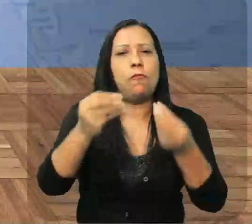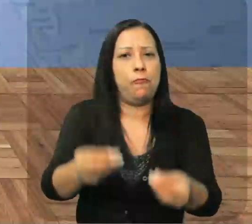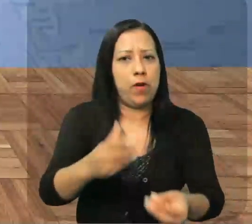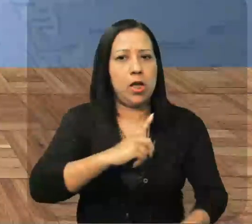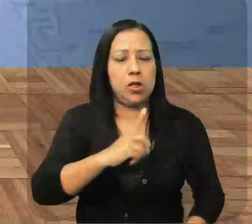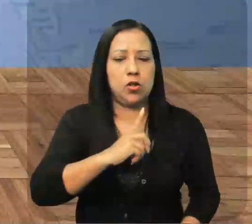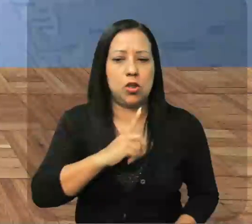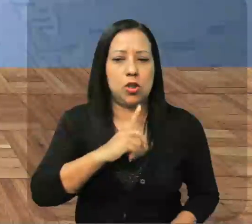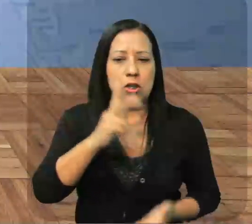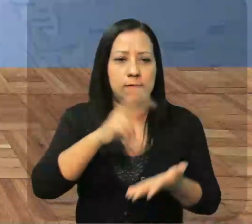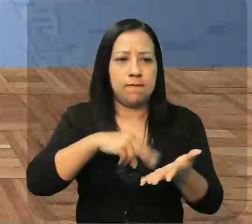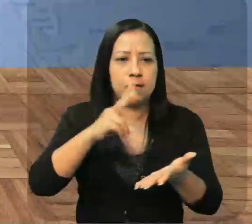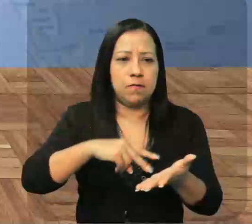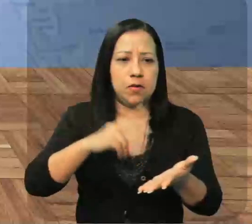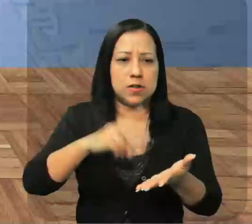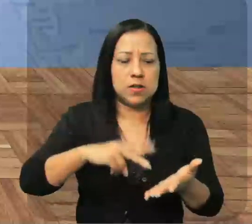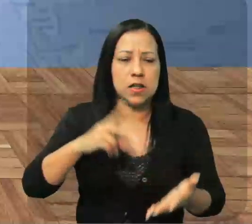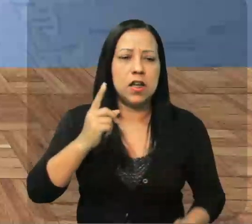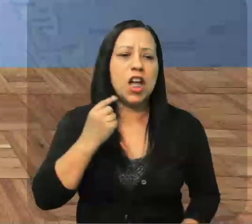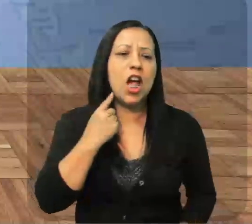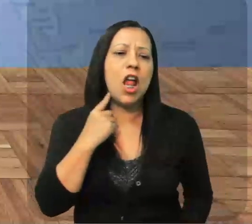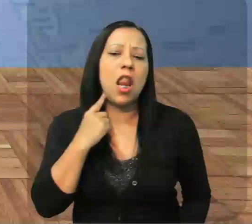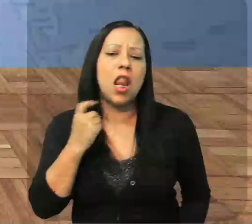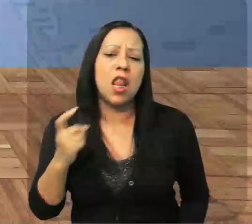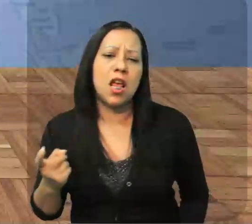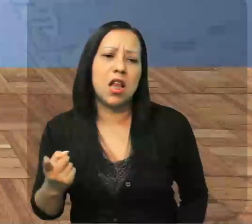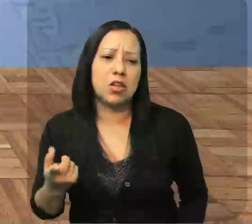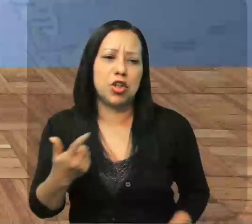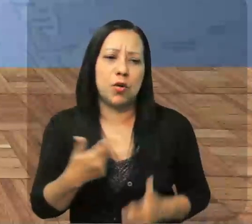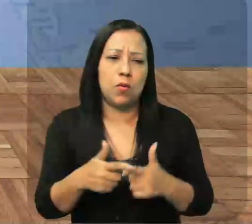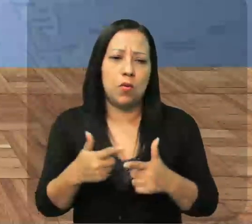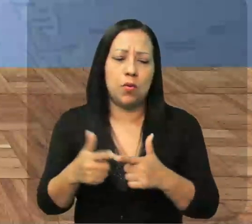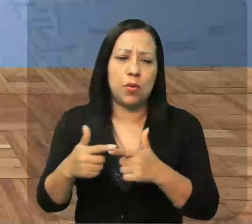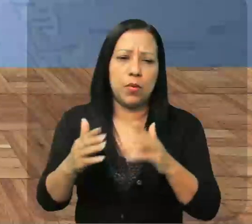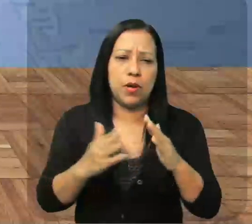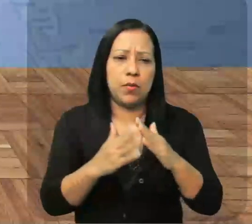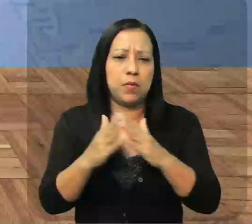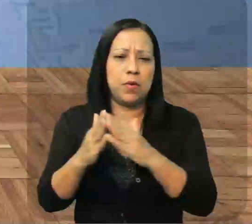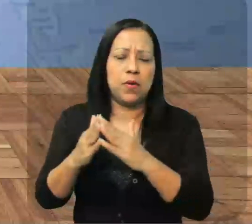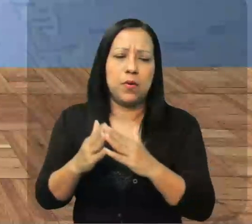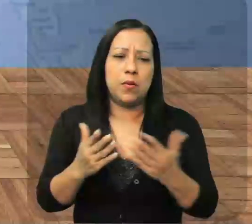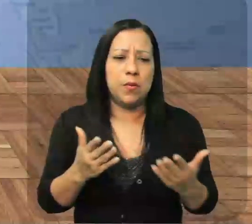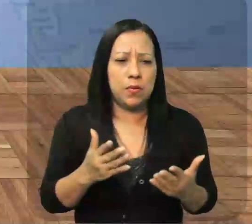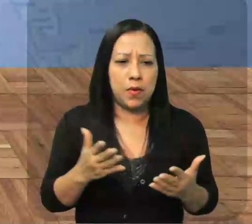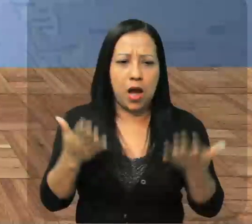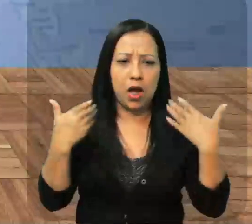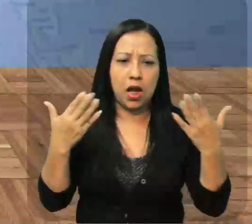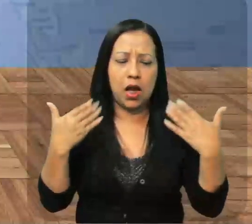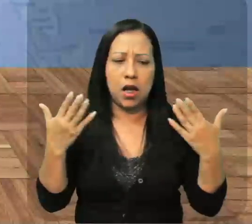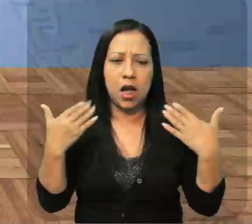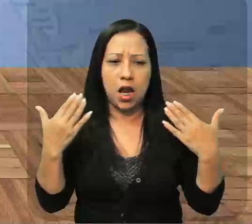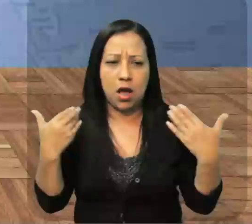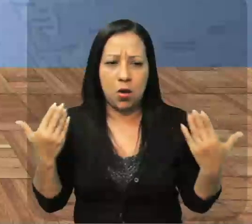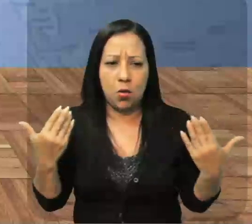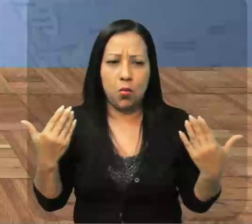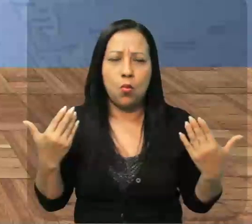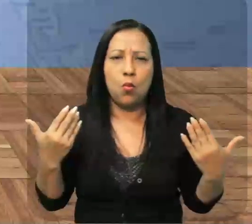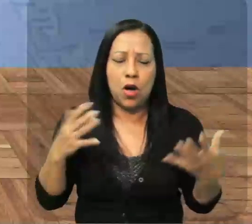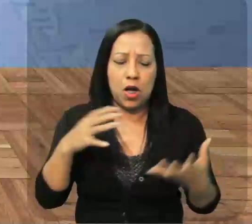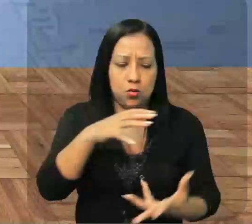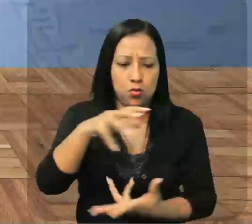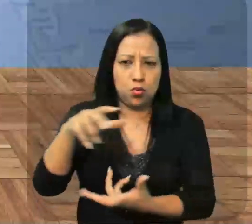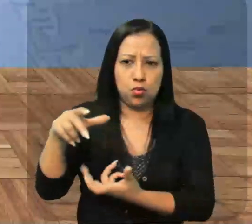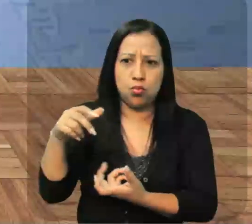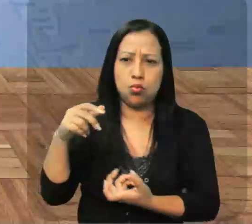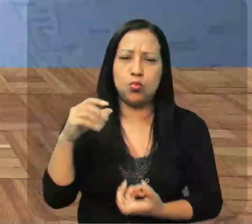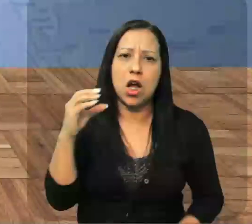recebeu, vai receber. Você vai ler aí, ó, lixões, a moradia, problema da moradia,